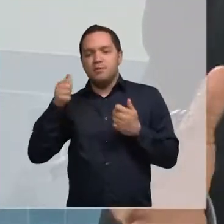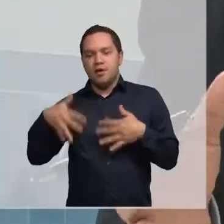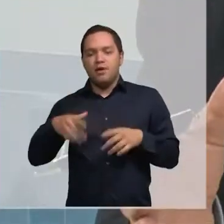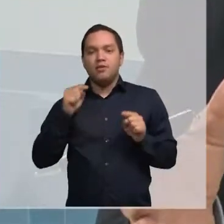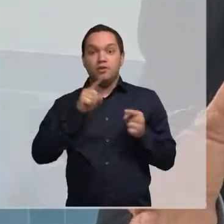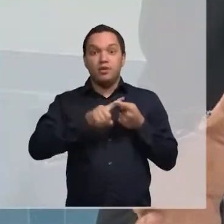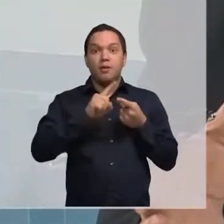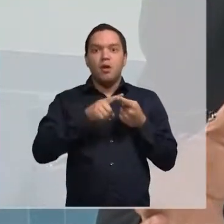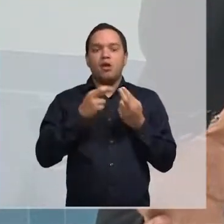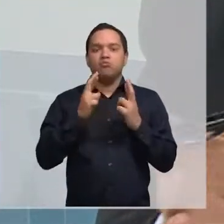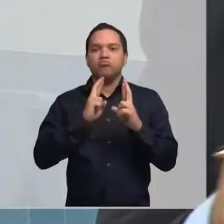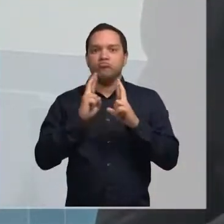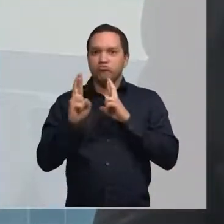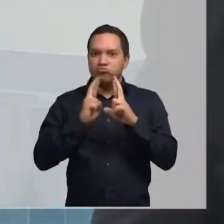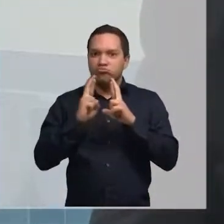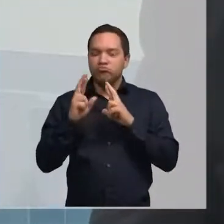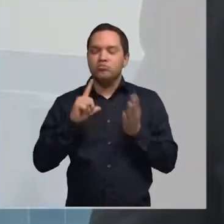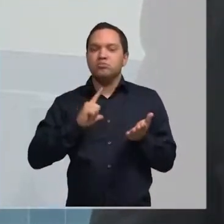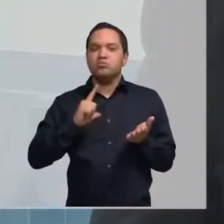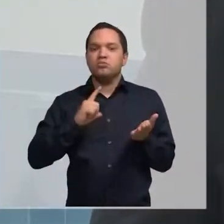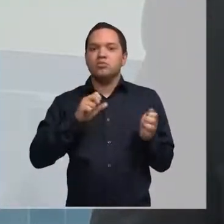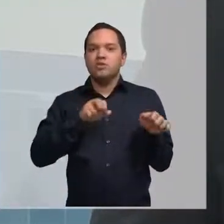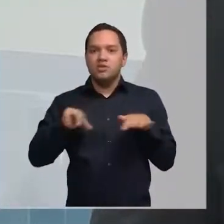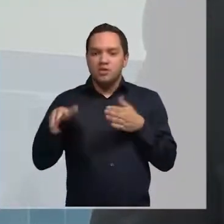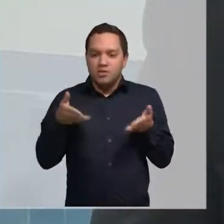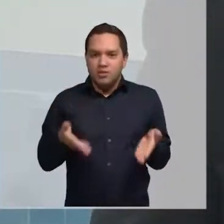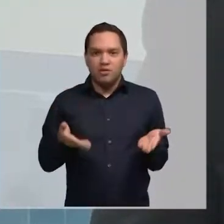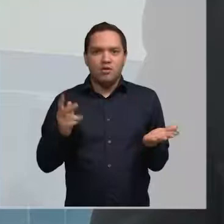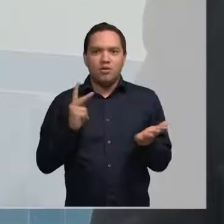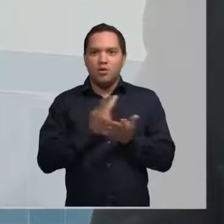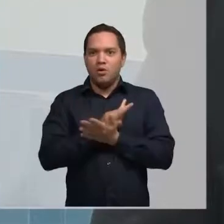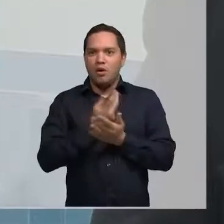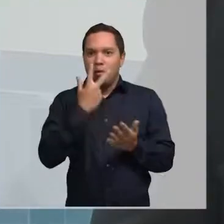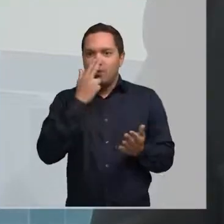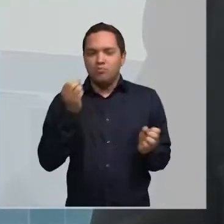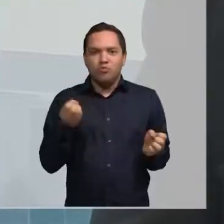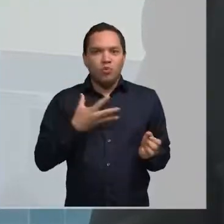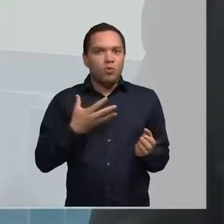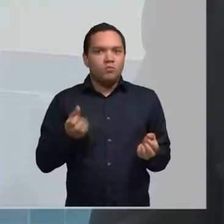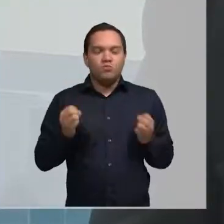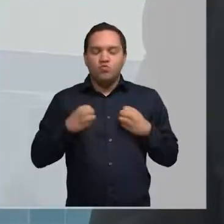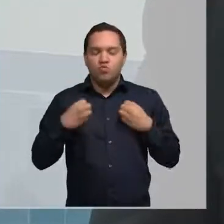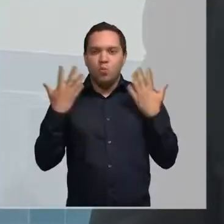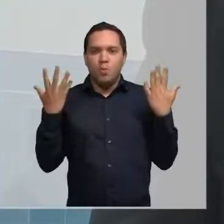as entrevistas. O que aconteceu essa semana, mas ninguém esperava. Né?